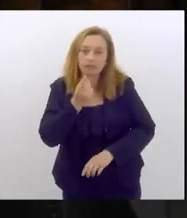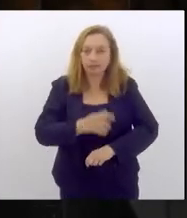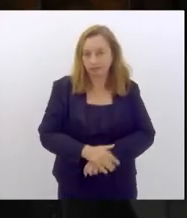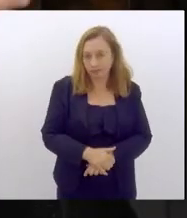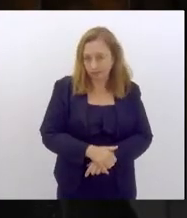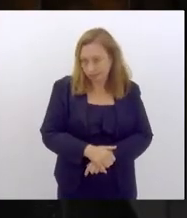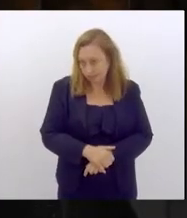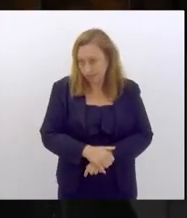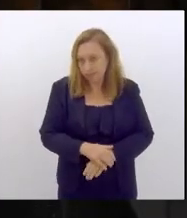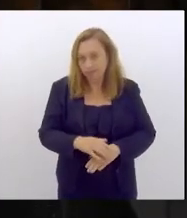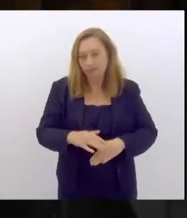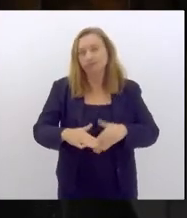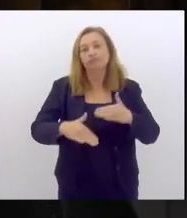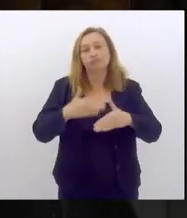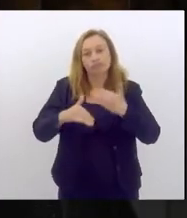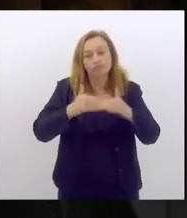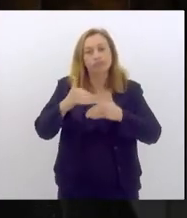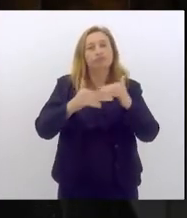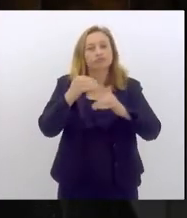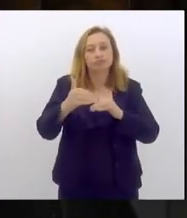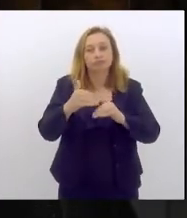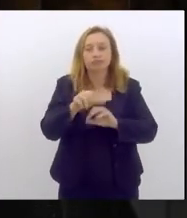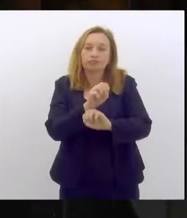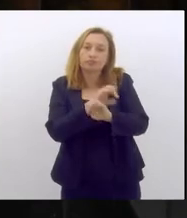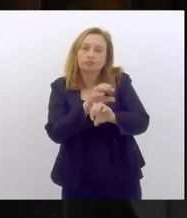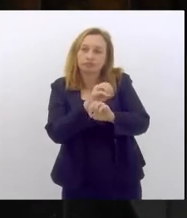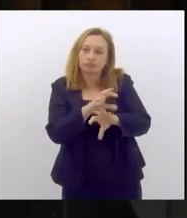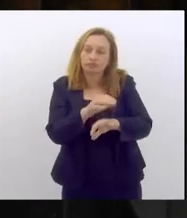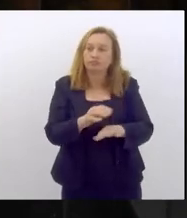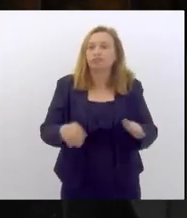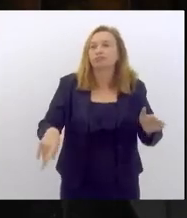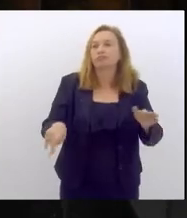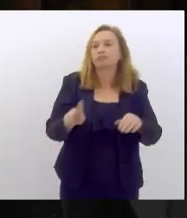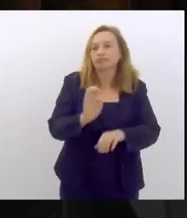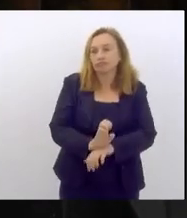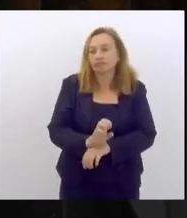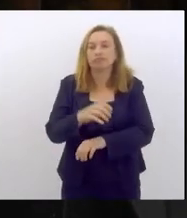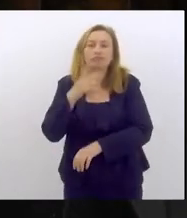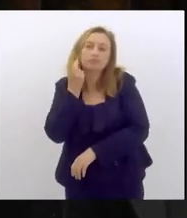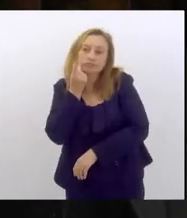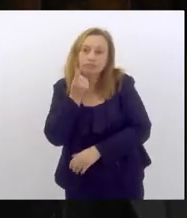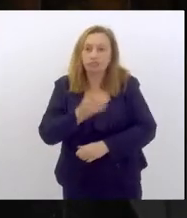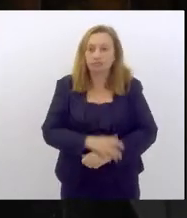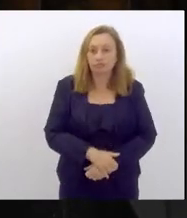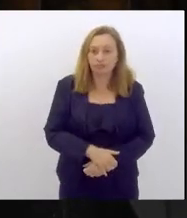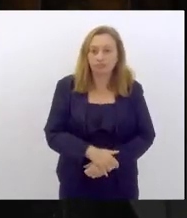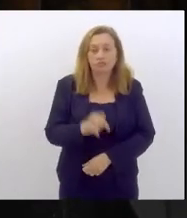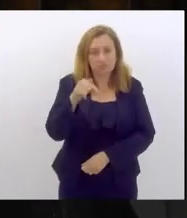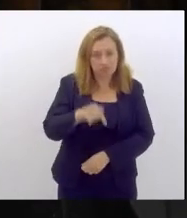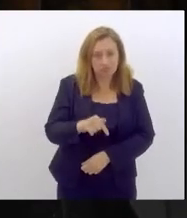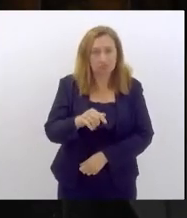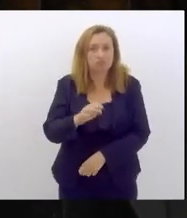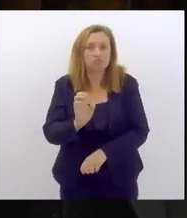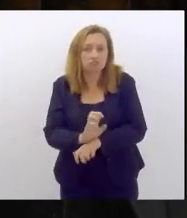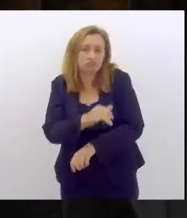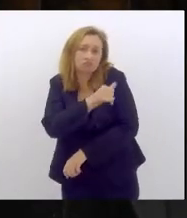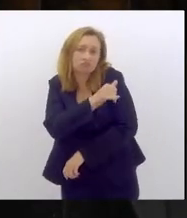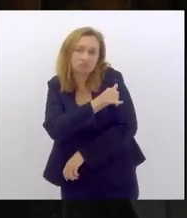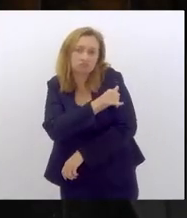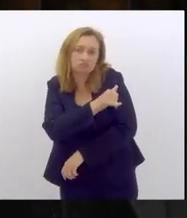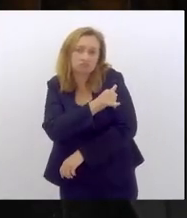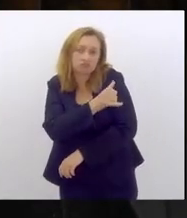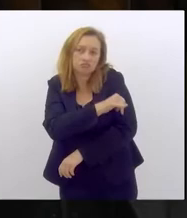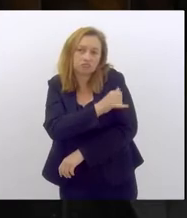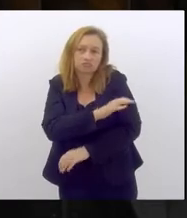fez uma grande revolução na educação do estado do Ceará. E aqui, o governo estadual manda um projeto